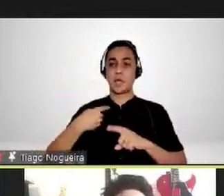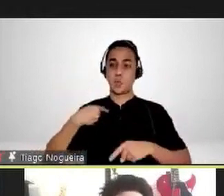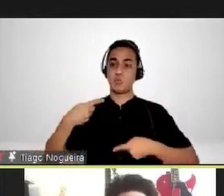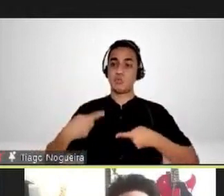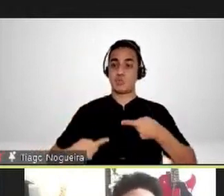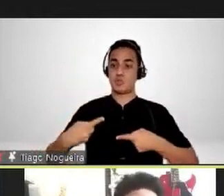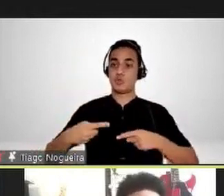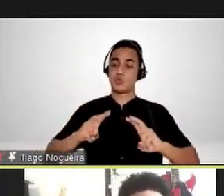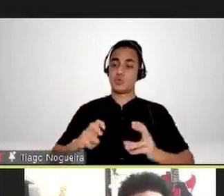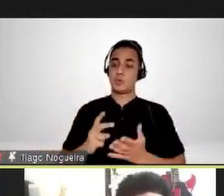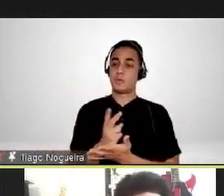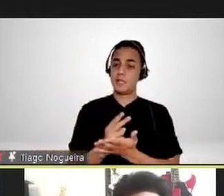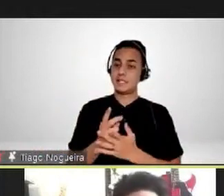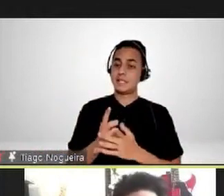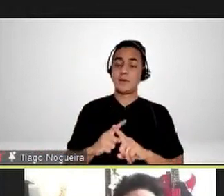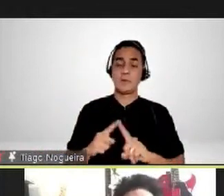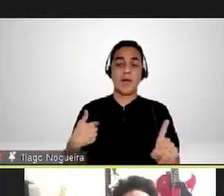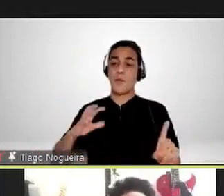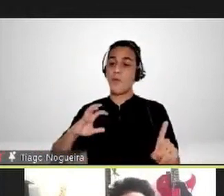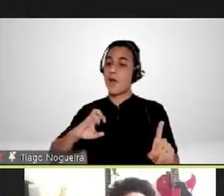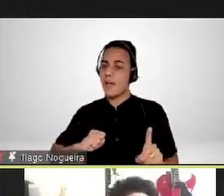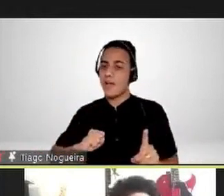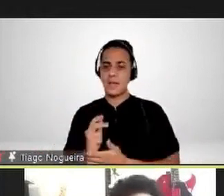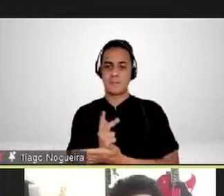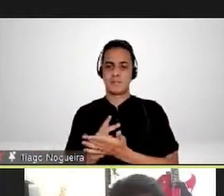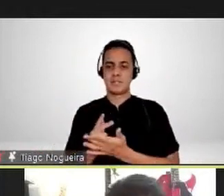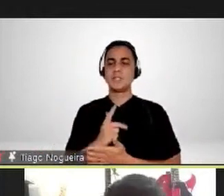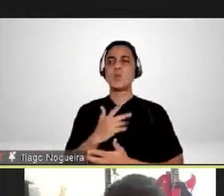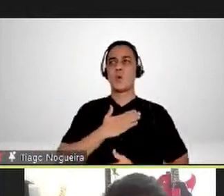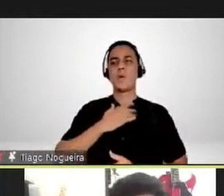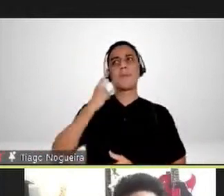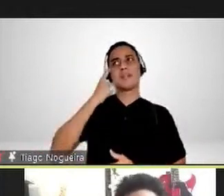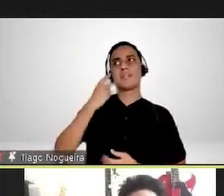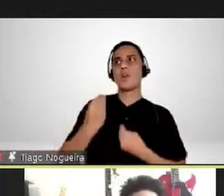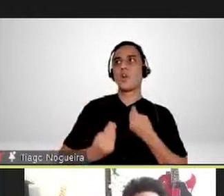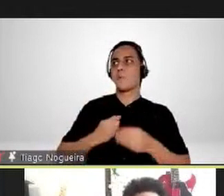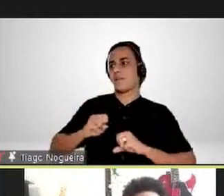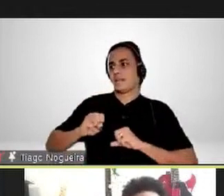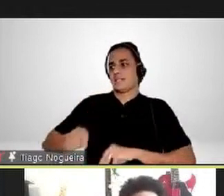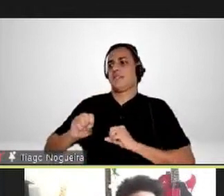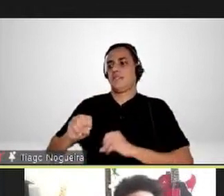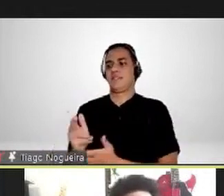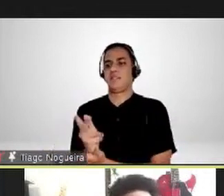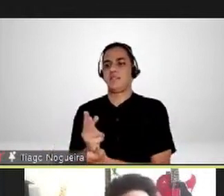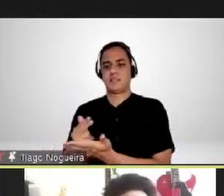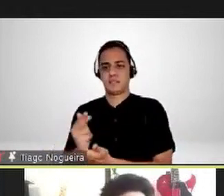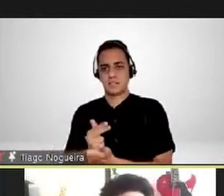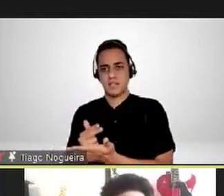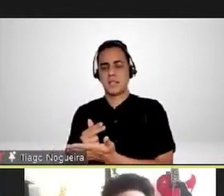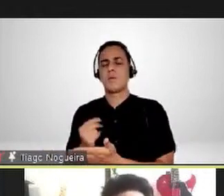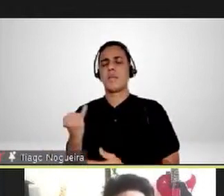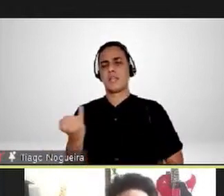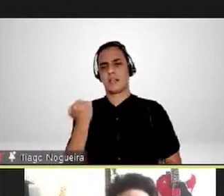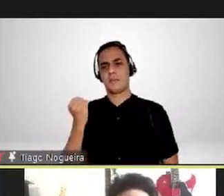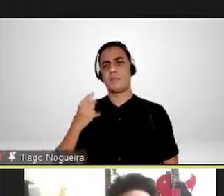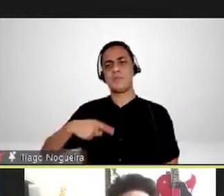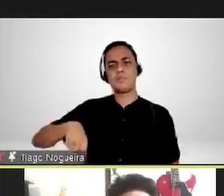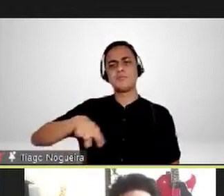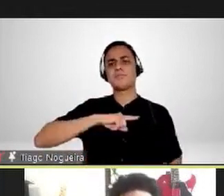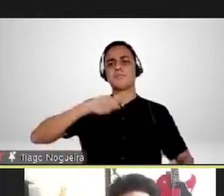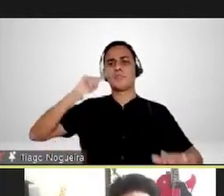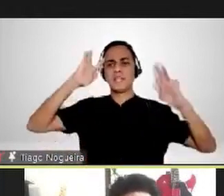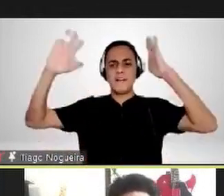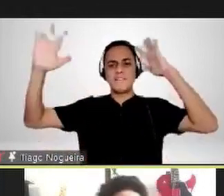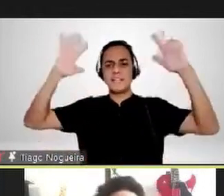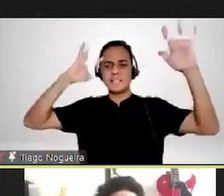alguém que ama o desenho e gosta de pensar a educação do desenho, é que a gente reflita sobre a arte como esse